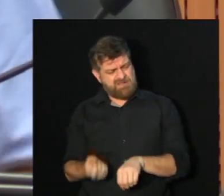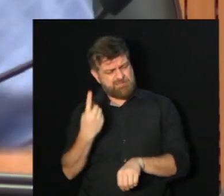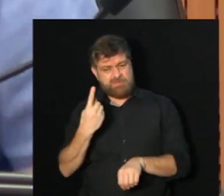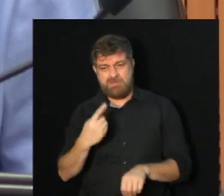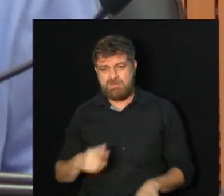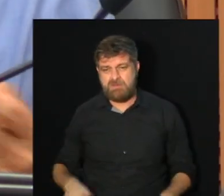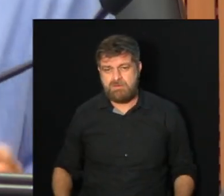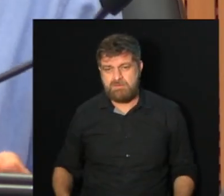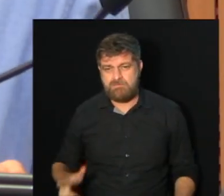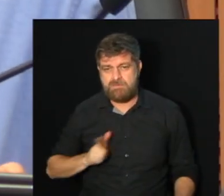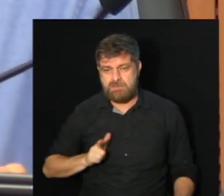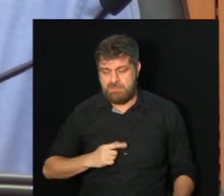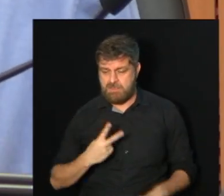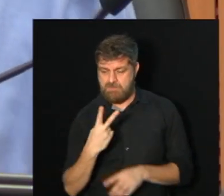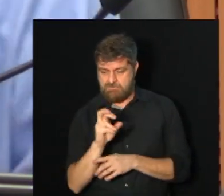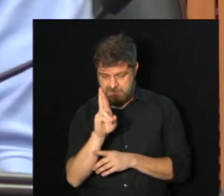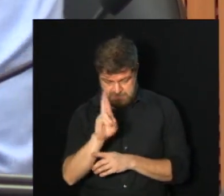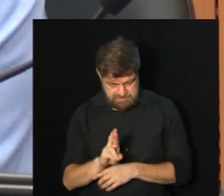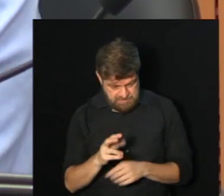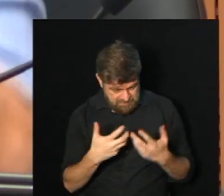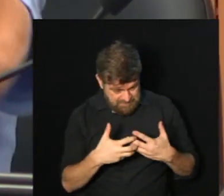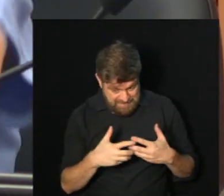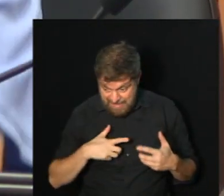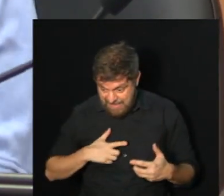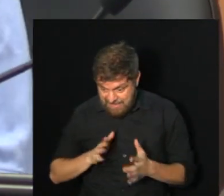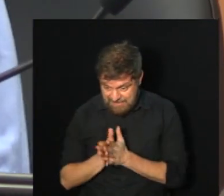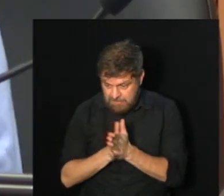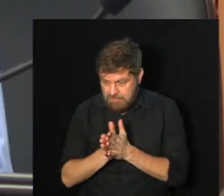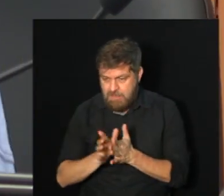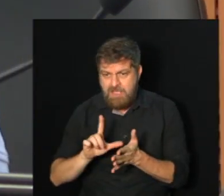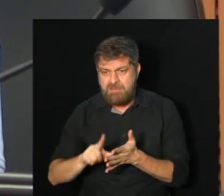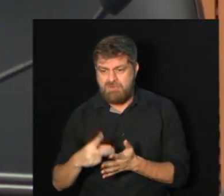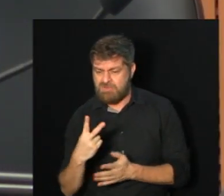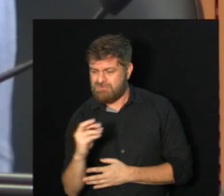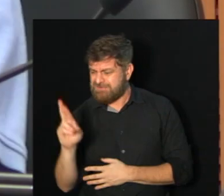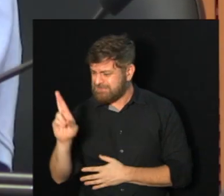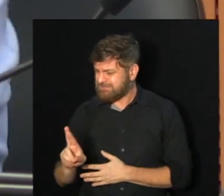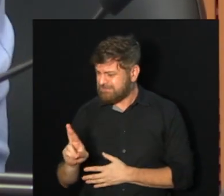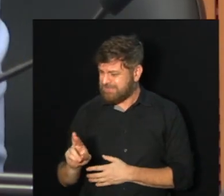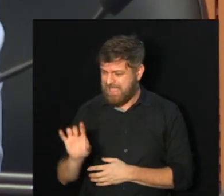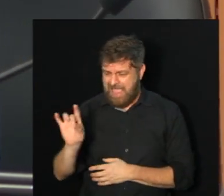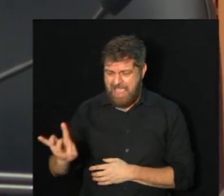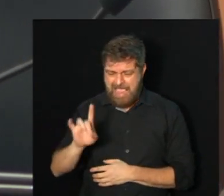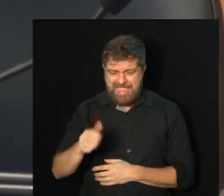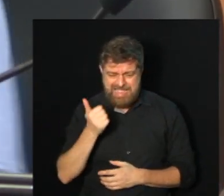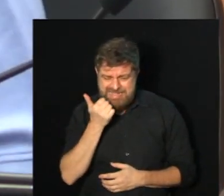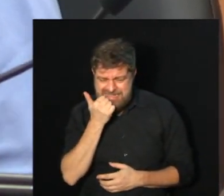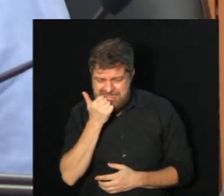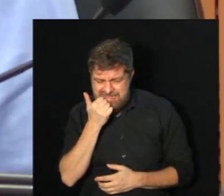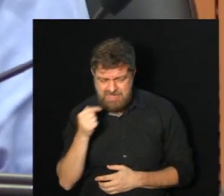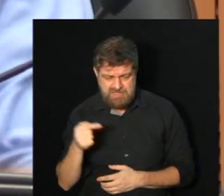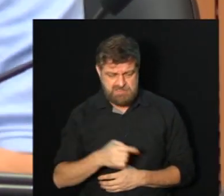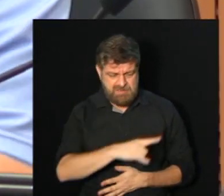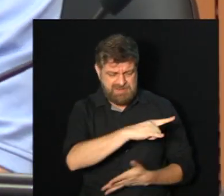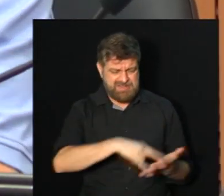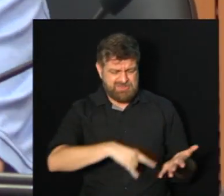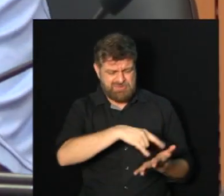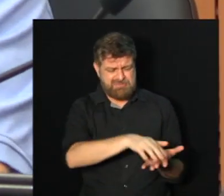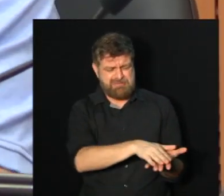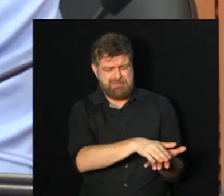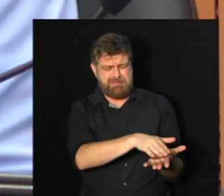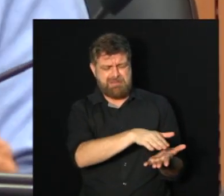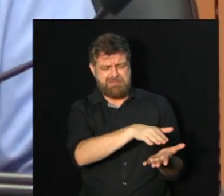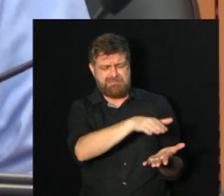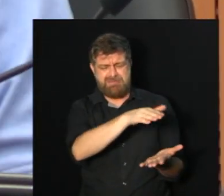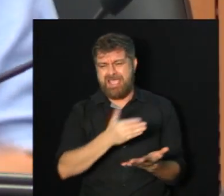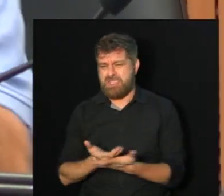Imagina, a licença é 25, agora você paga 200 por cada equipamento só para a burocracia de alguém registrar lá. Isso